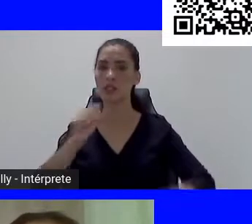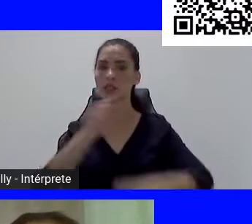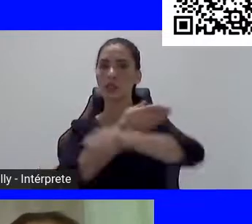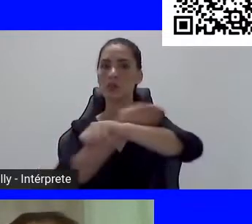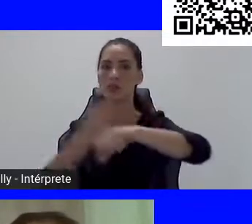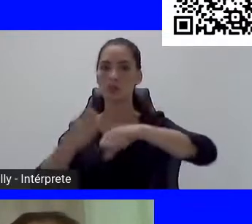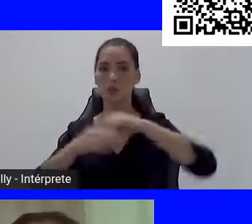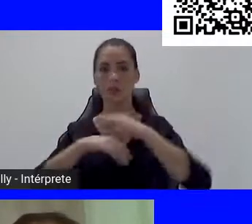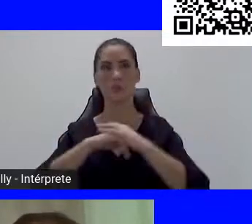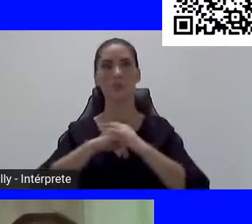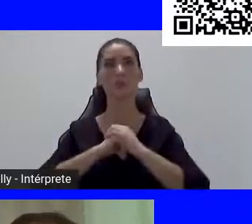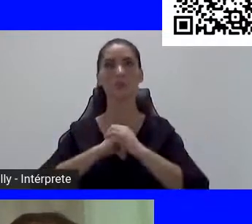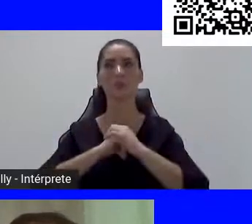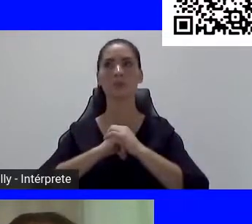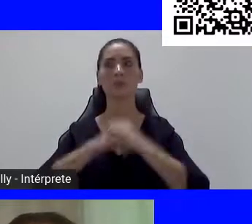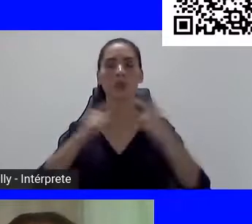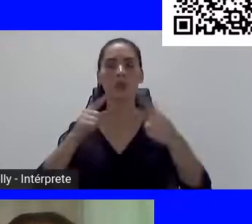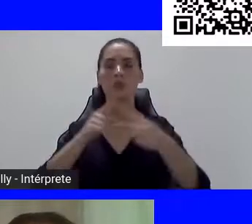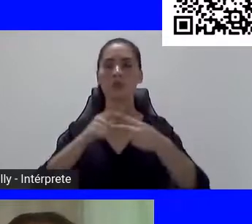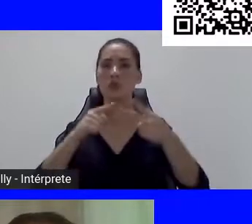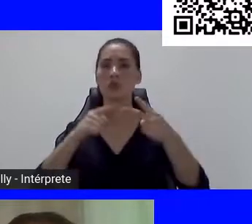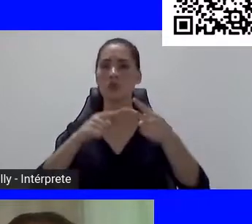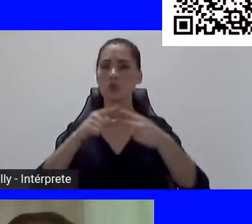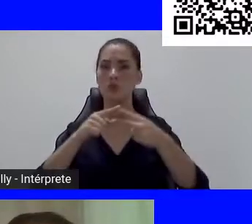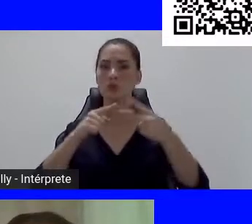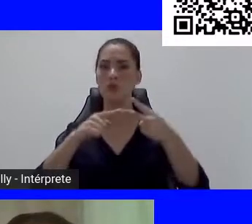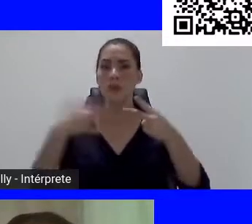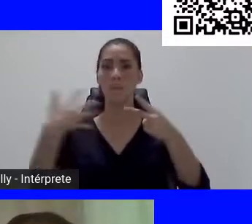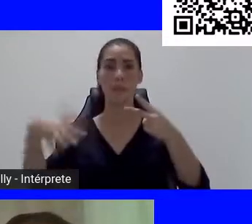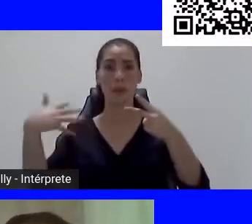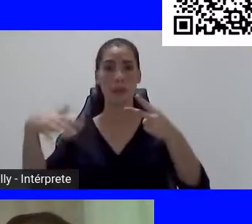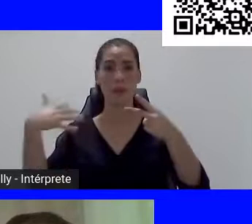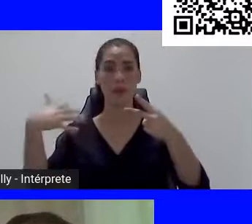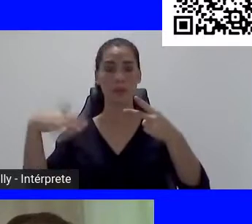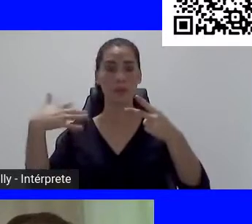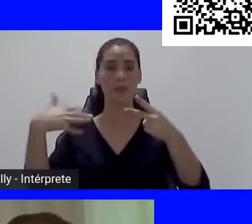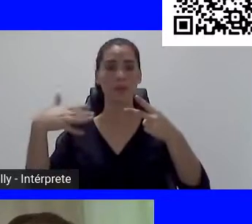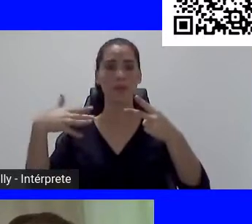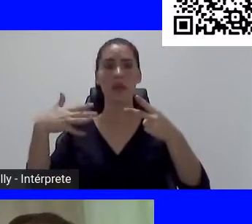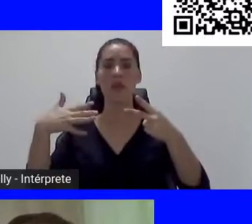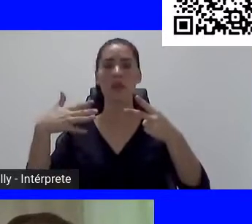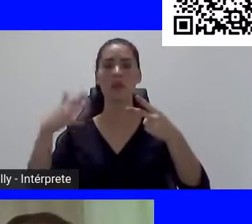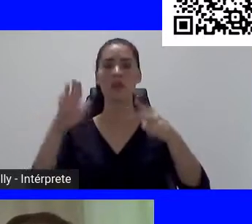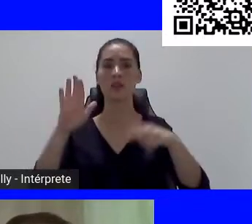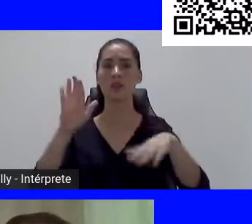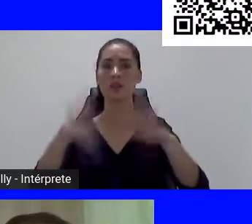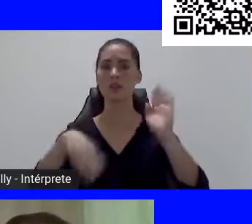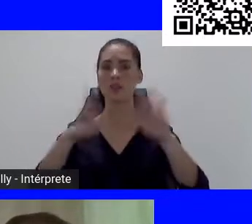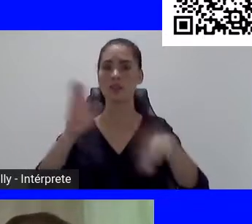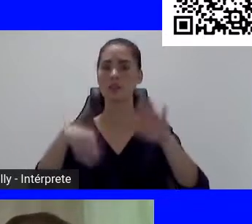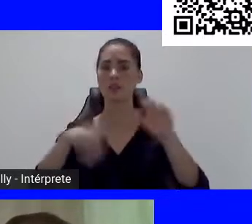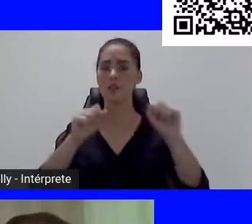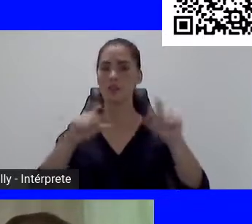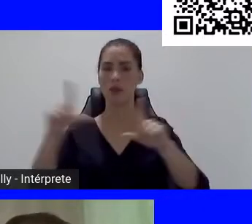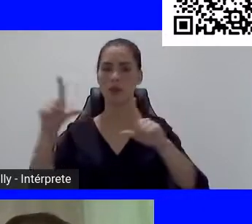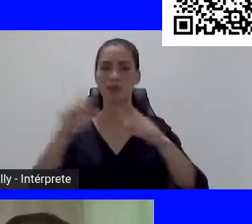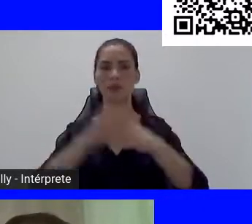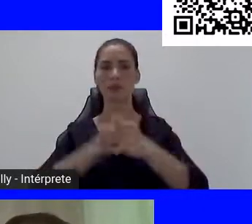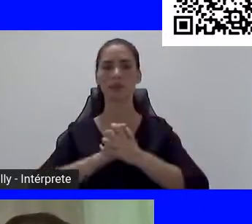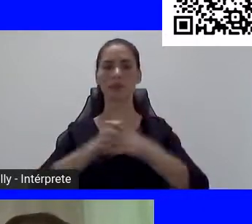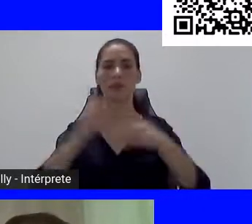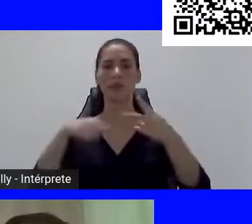questões polêmicas que, vez por outra, aparecem com relação a uma coisa e outra. Primeiro, o que